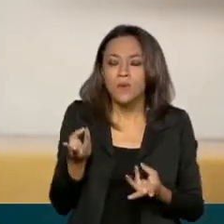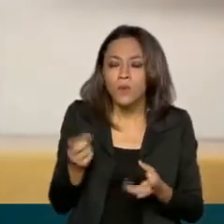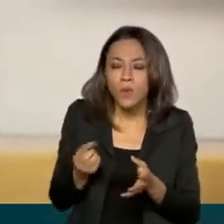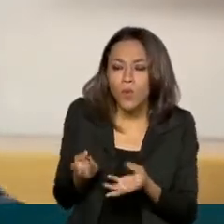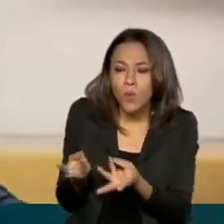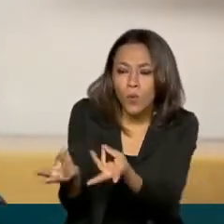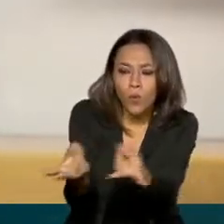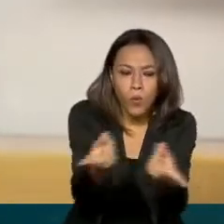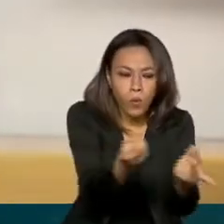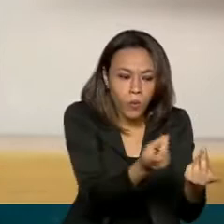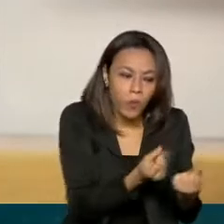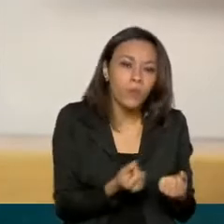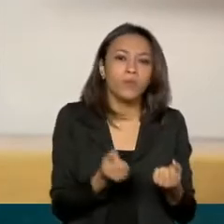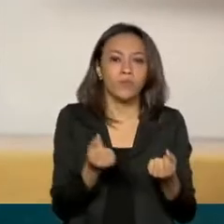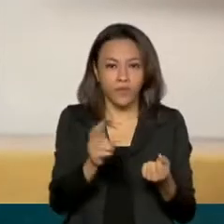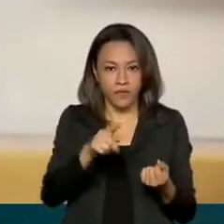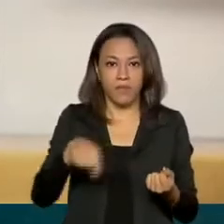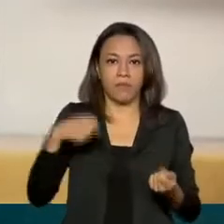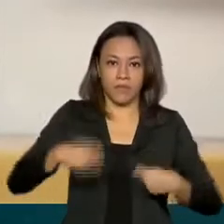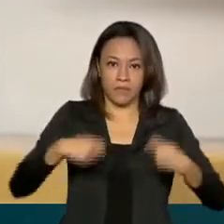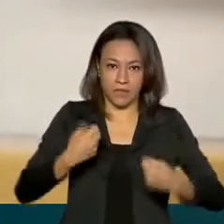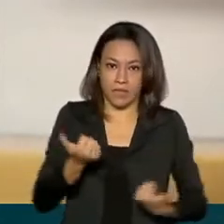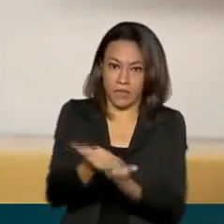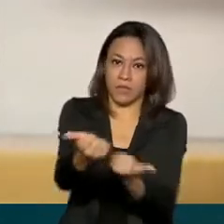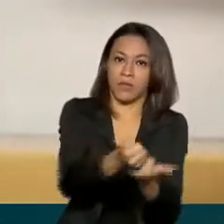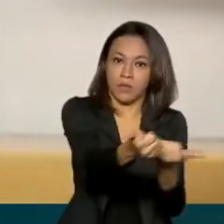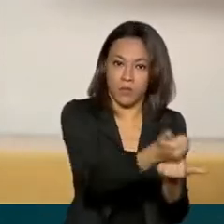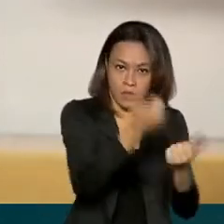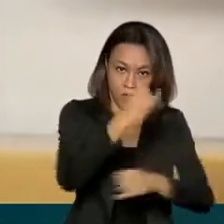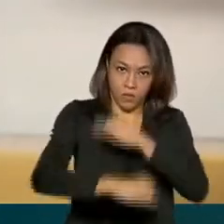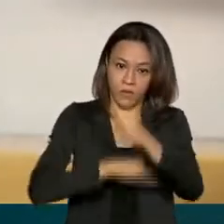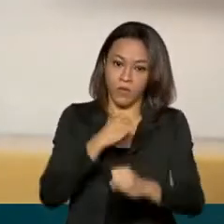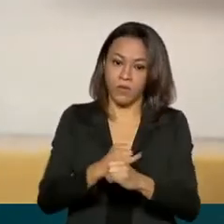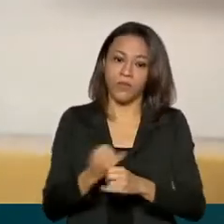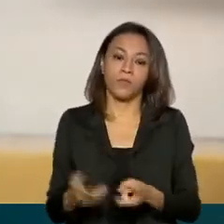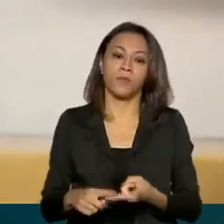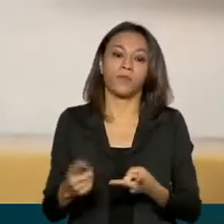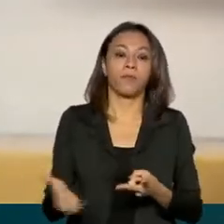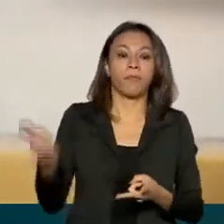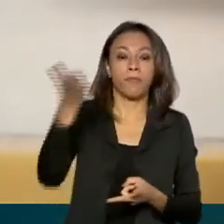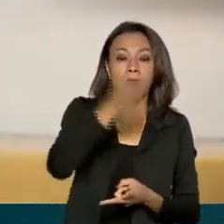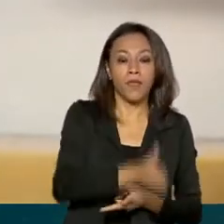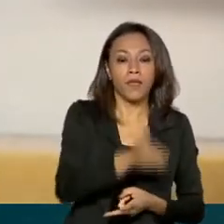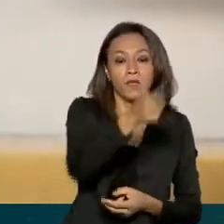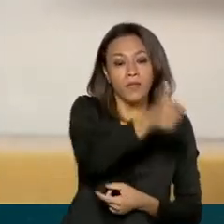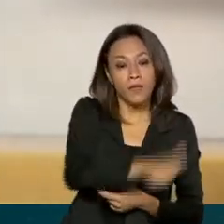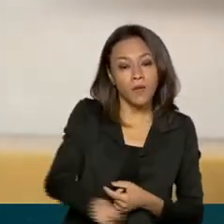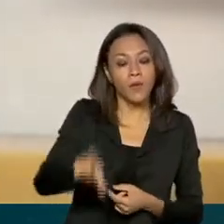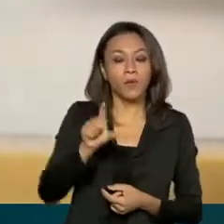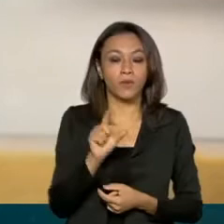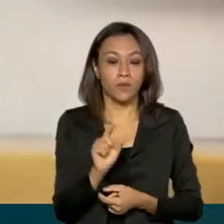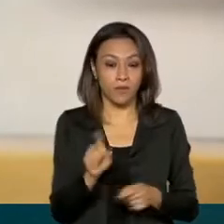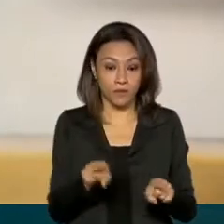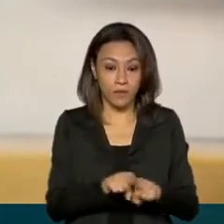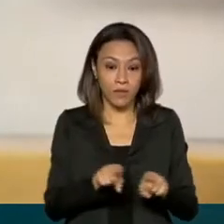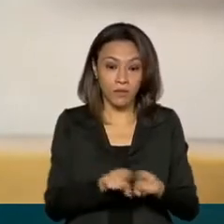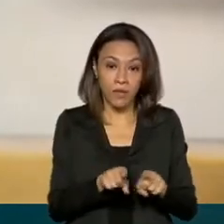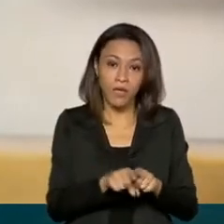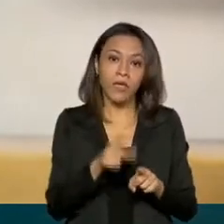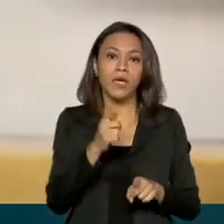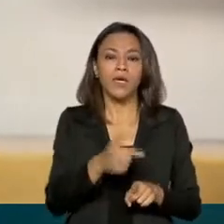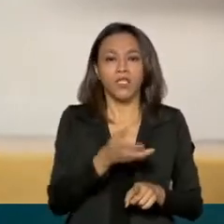atendidas. E tem, além dessas obrigações, aquelas... A migração, perfeito, ministro, bem colocado, tem a migração para a banda